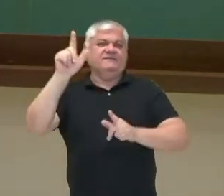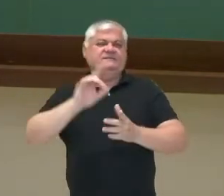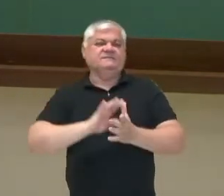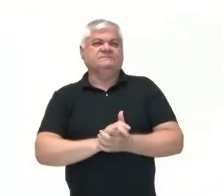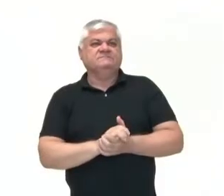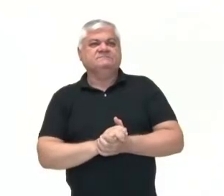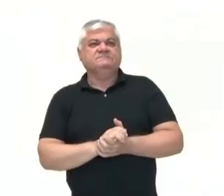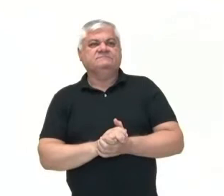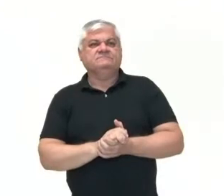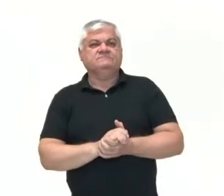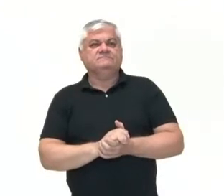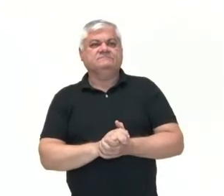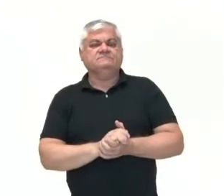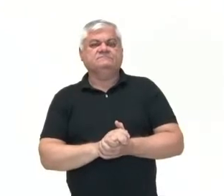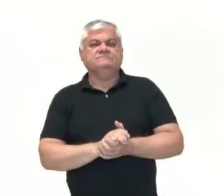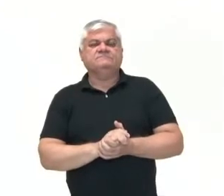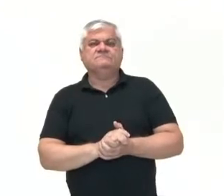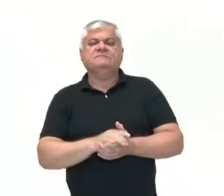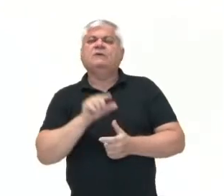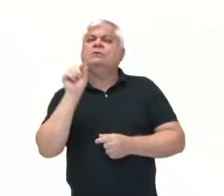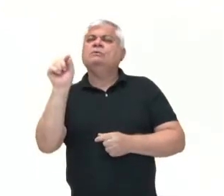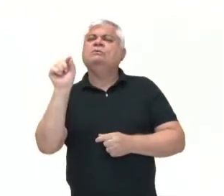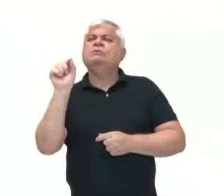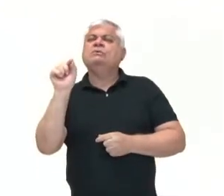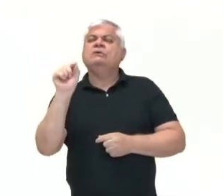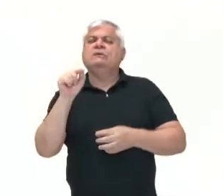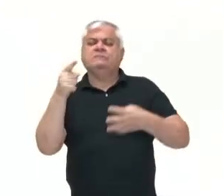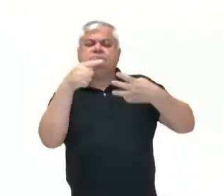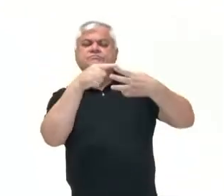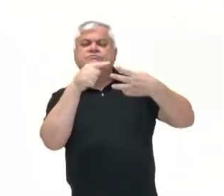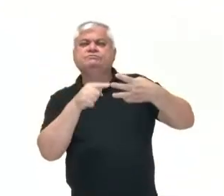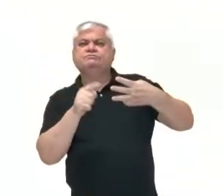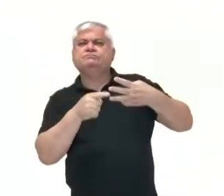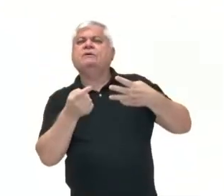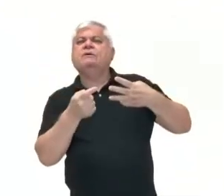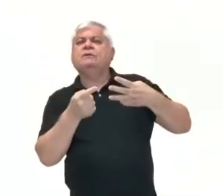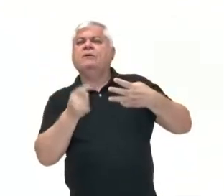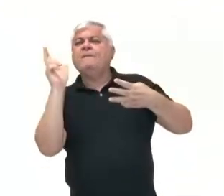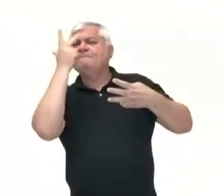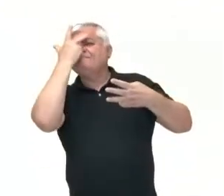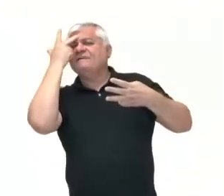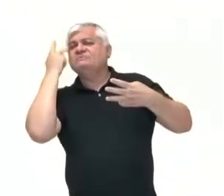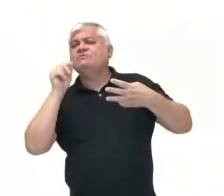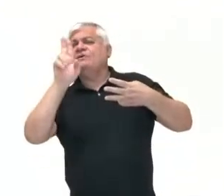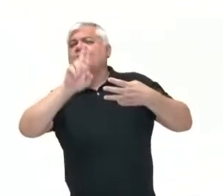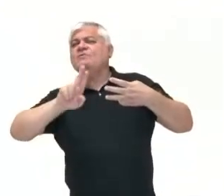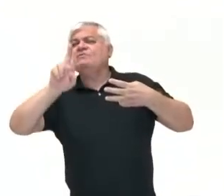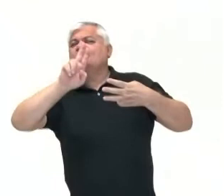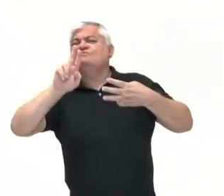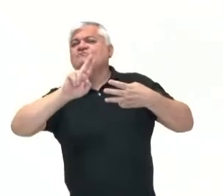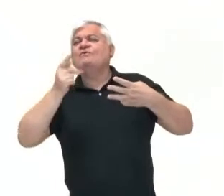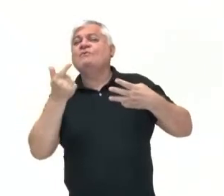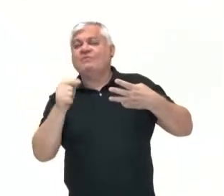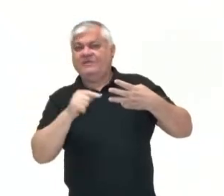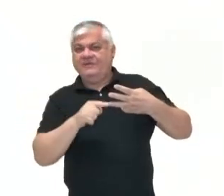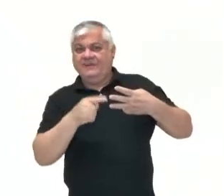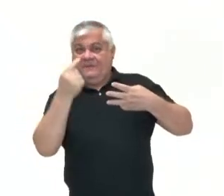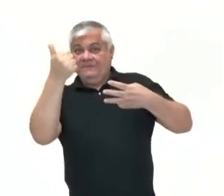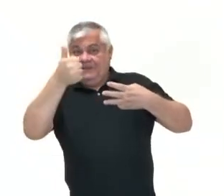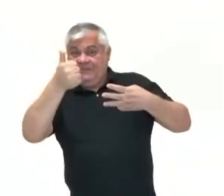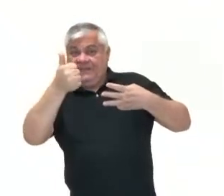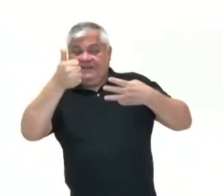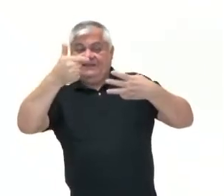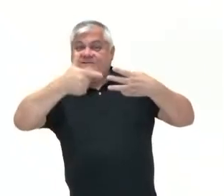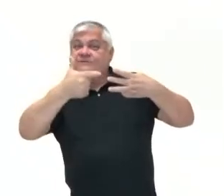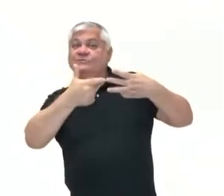vamos conferir aqui então qual foi a pessoa do discurso utilizada, né? E que marcas linguísticas presentes aqui